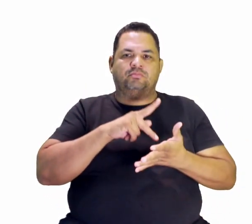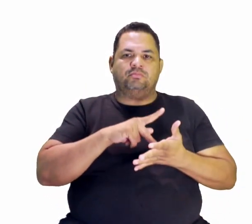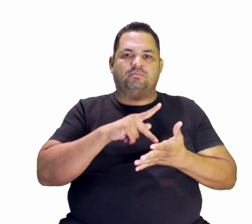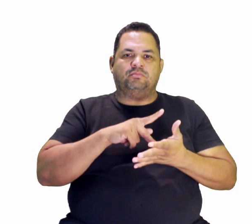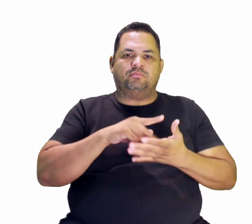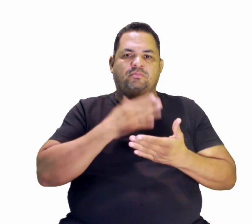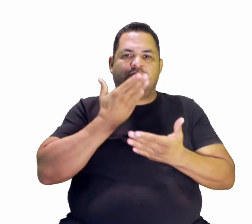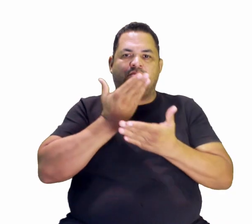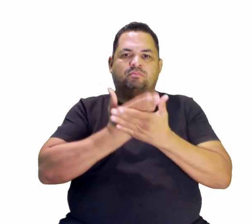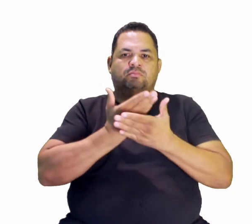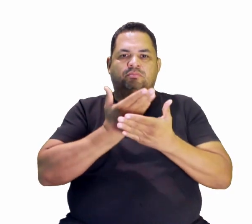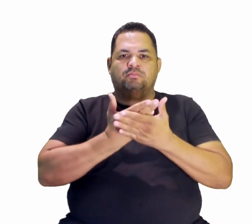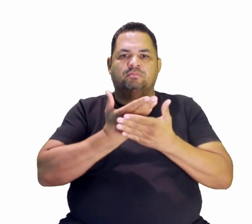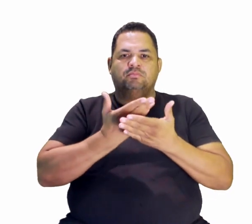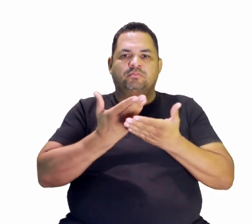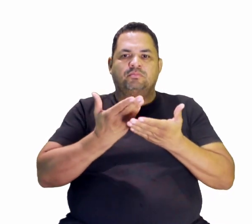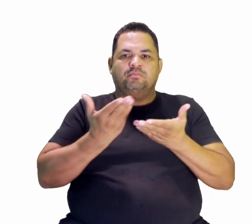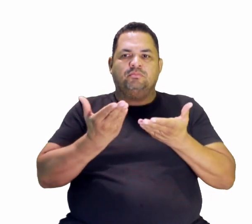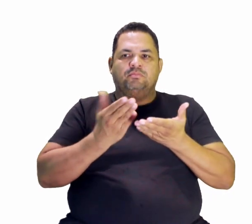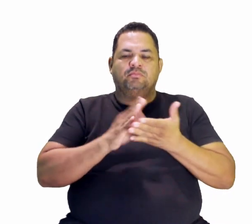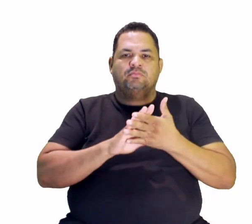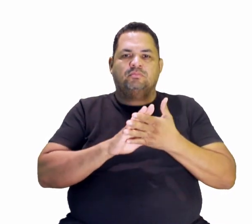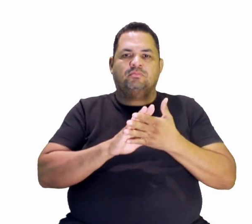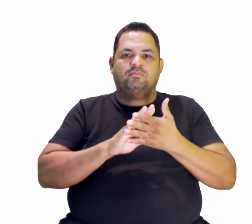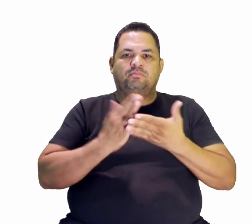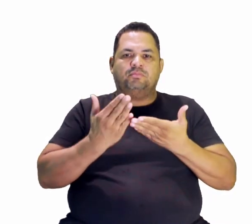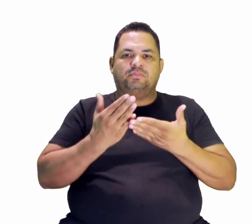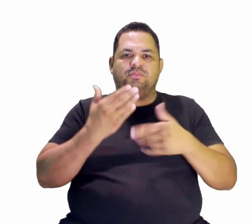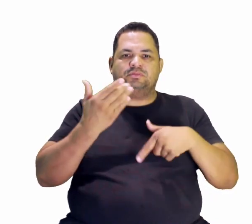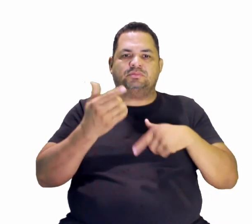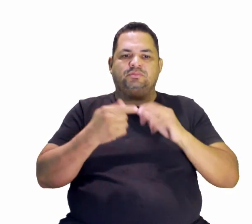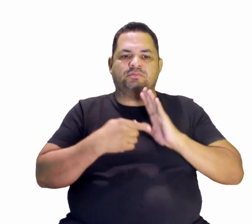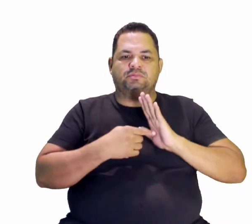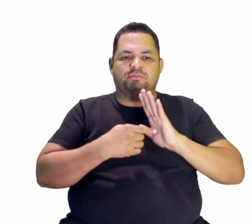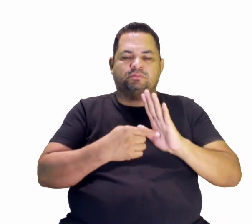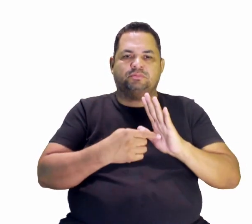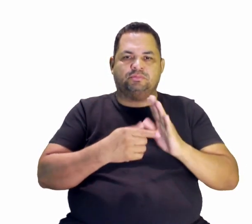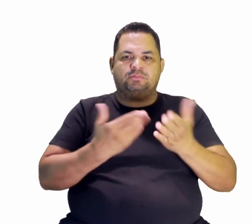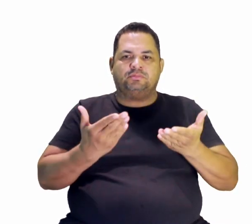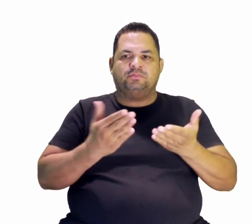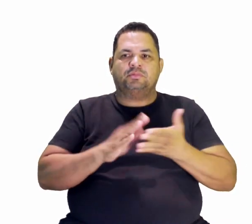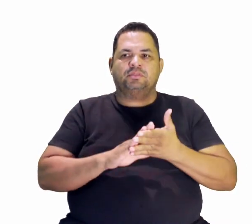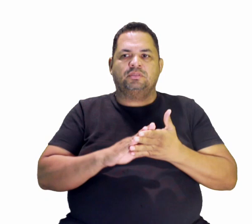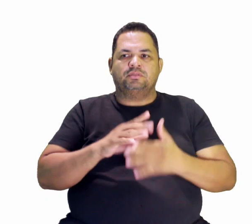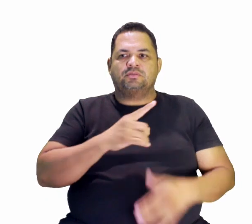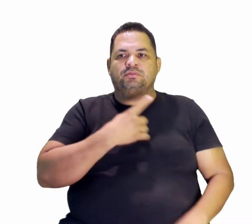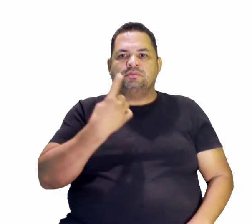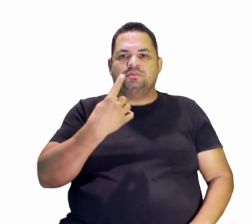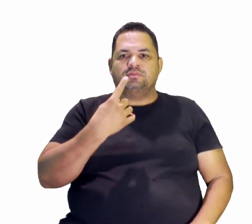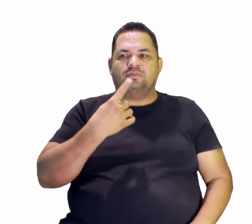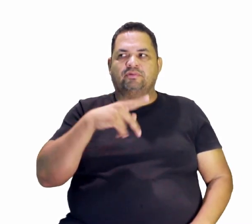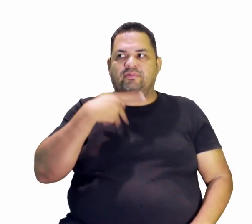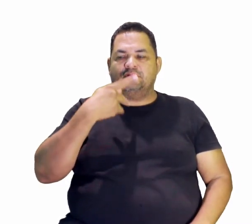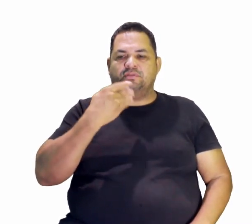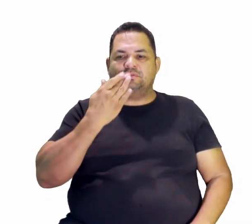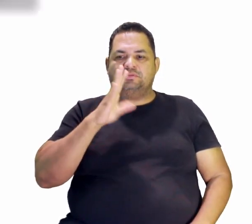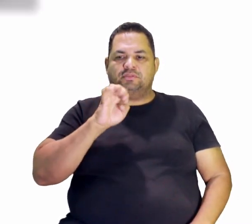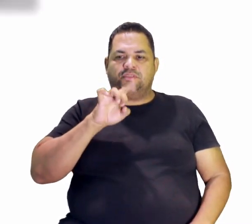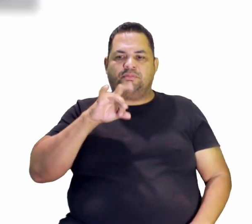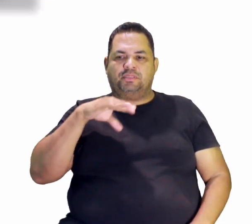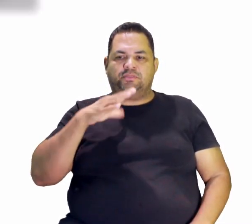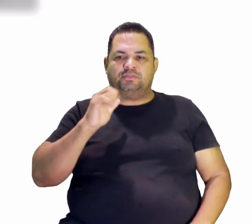um estudo que vai ser passado para vocês na dinâmica, estamos falando ainda da cinemática. Mas não se